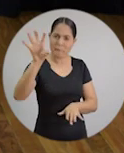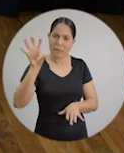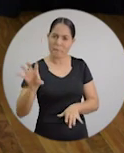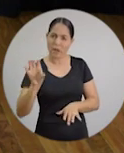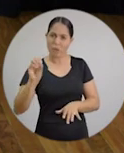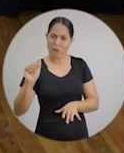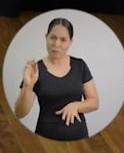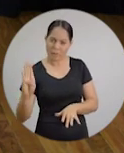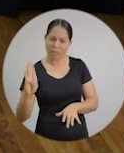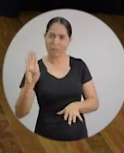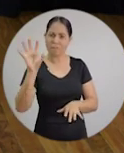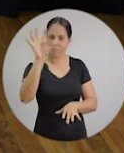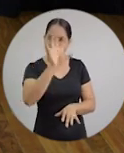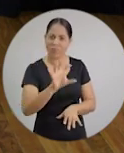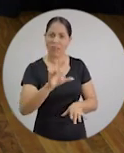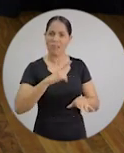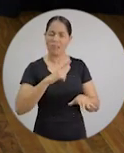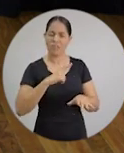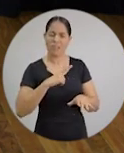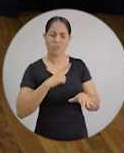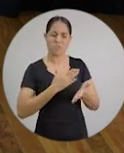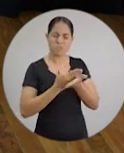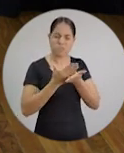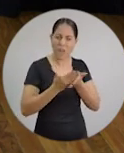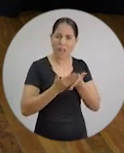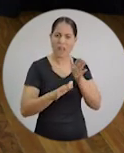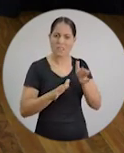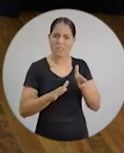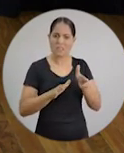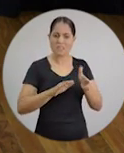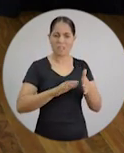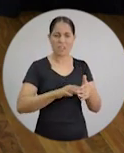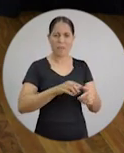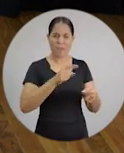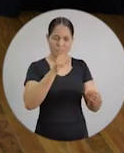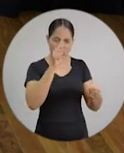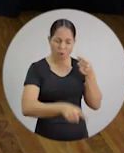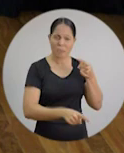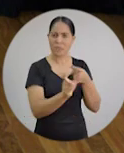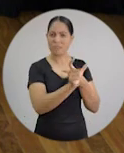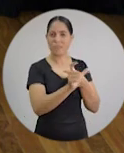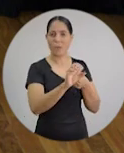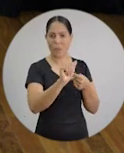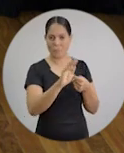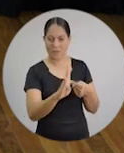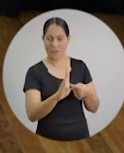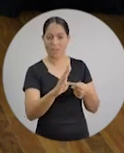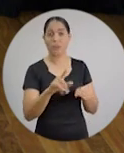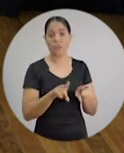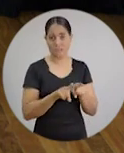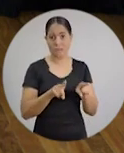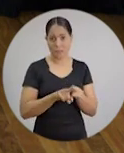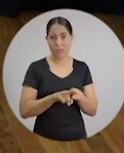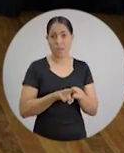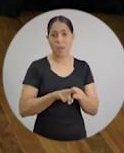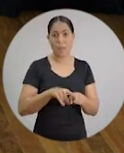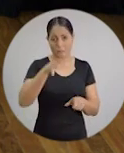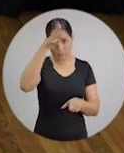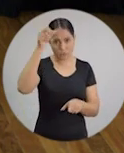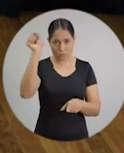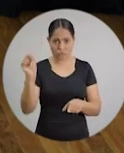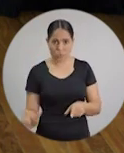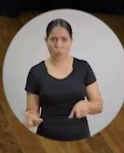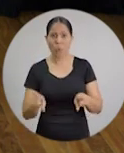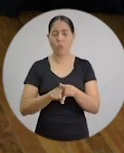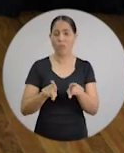negado a inscrição por ausência de inidoneidade de pessoas que tinham praticado violência contra a mulher. O caso do Mato Grosso do Sul, o caso